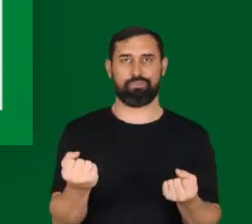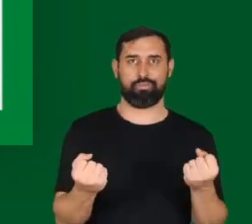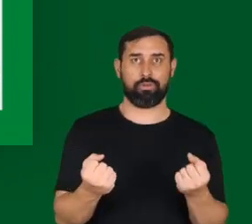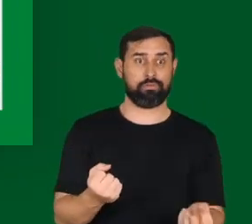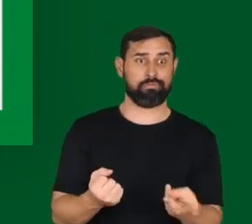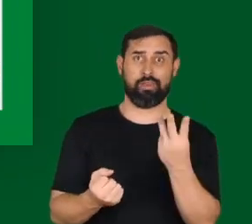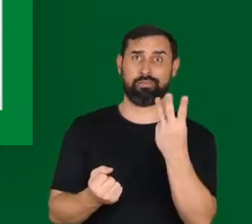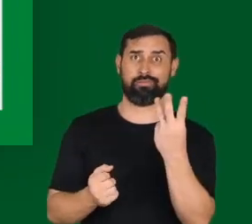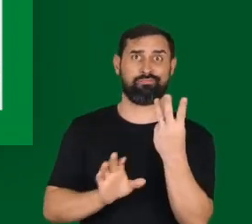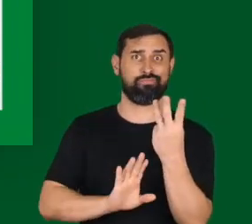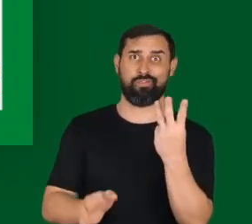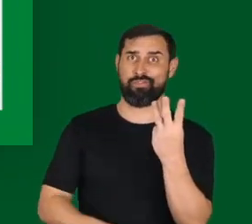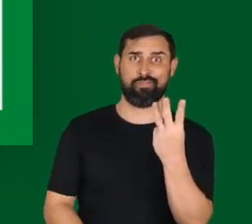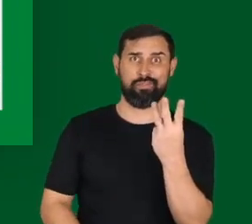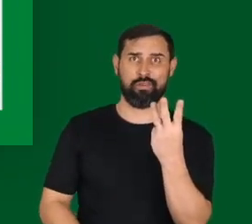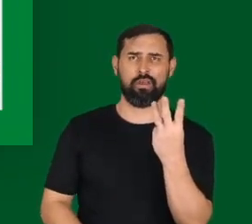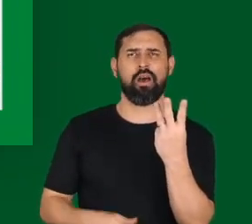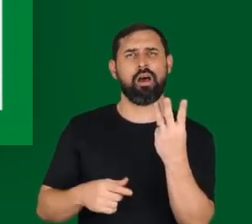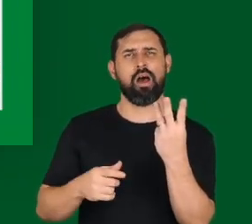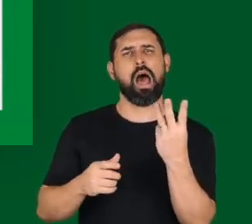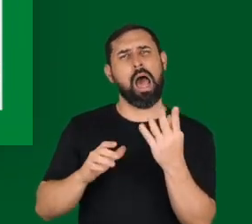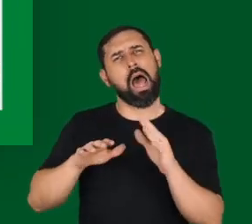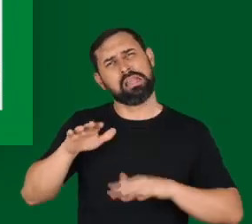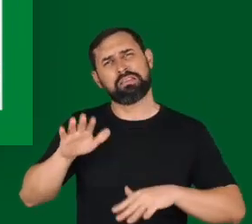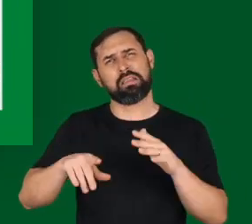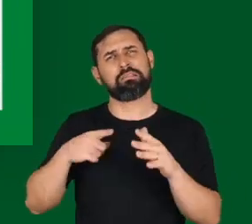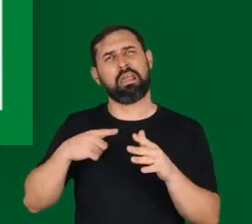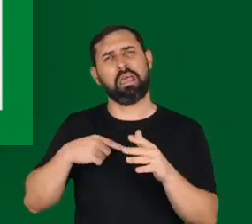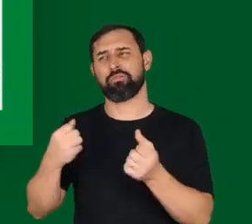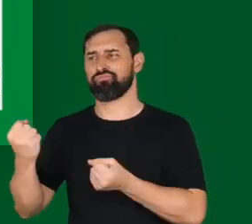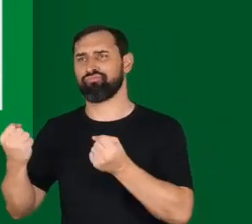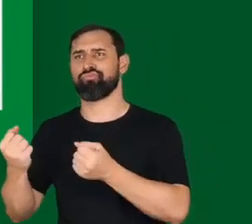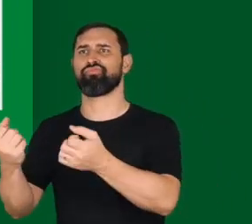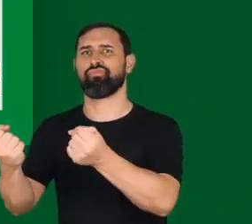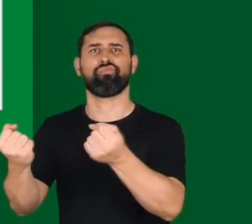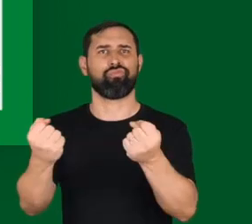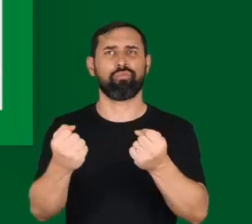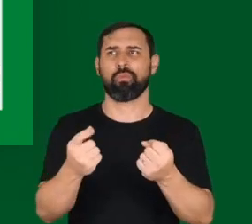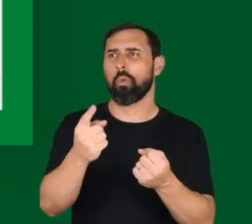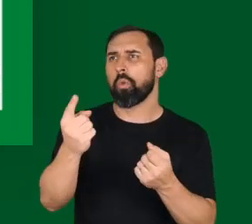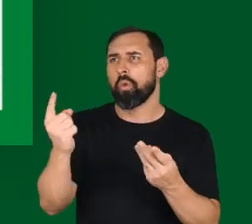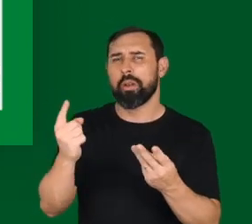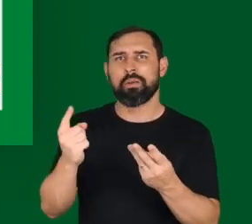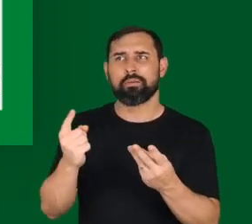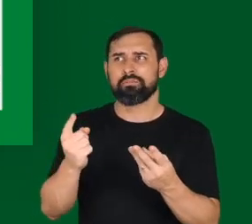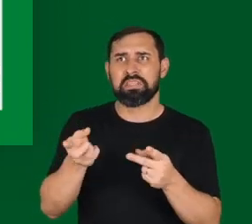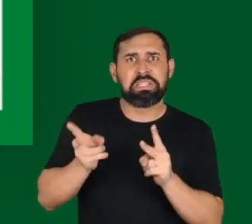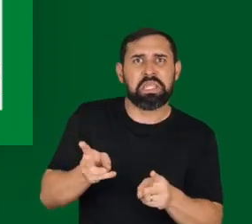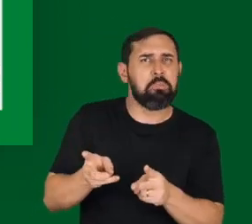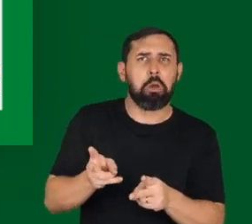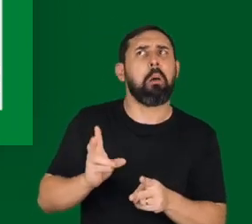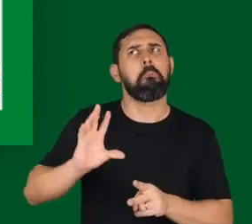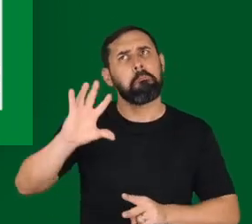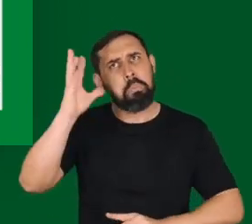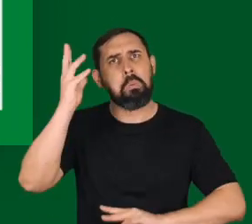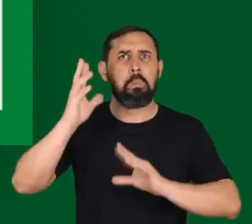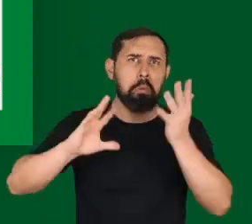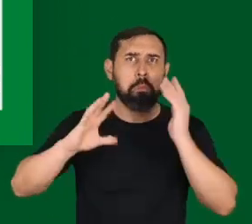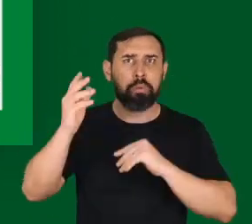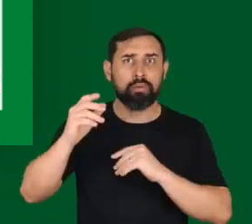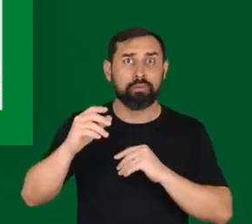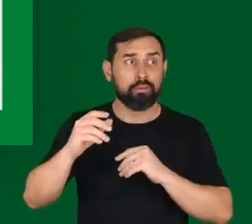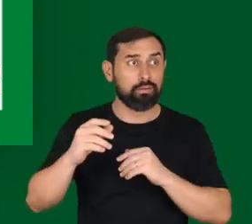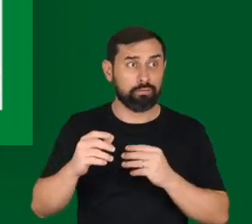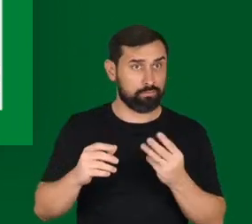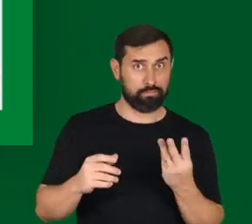e o condutor, né? Apenas 3 pessoas. Às vezes, realmente, a gente tem outras viaturas associadas à mesma ocorrência,